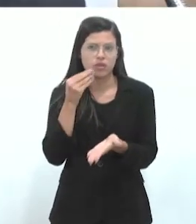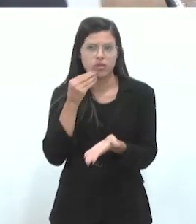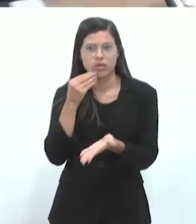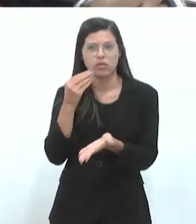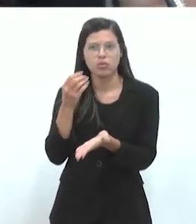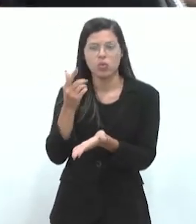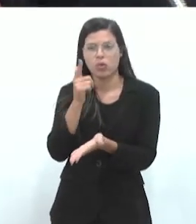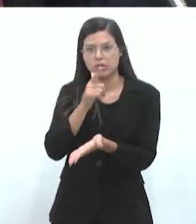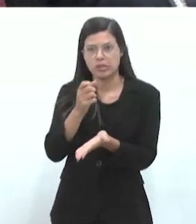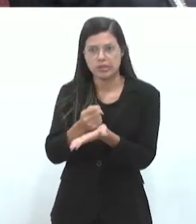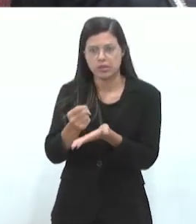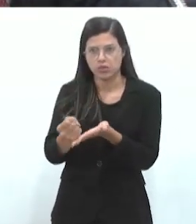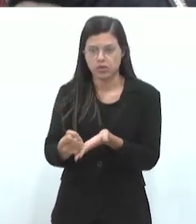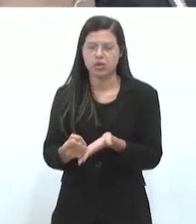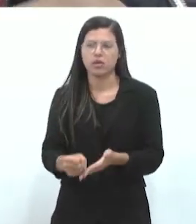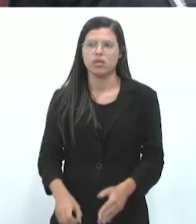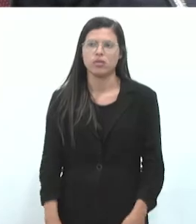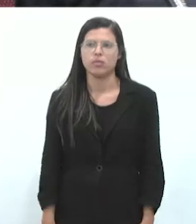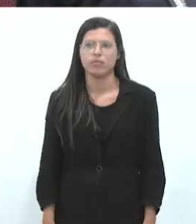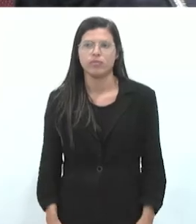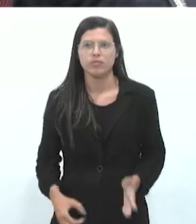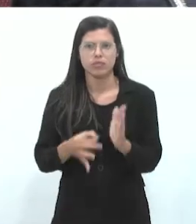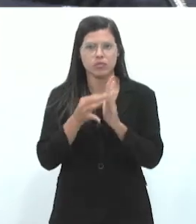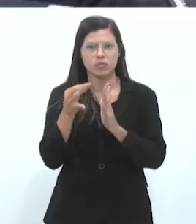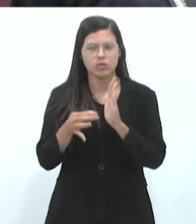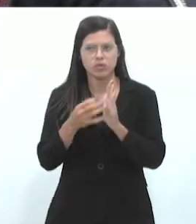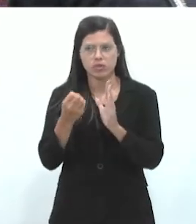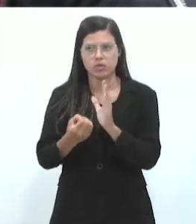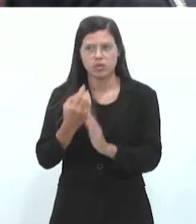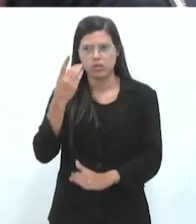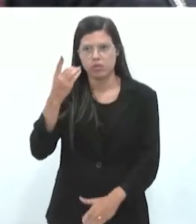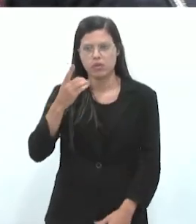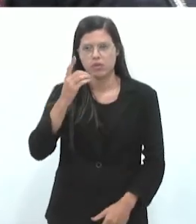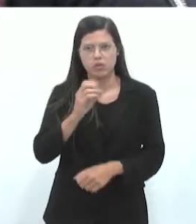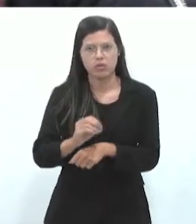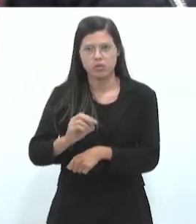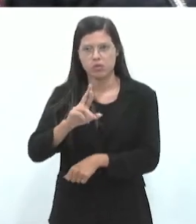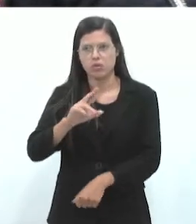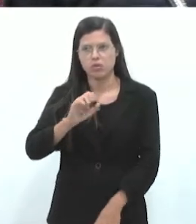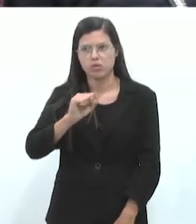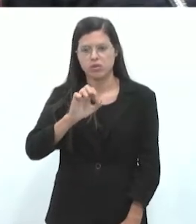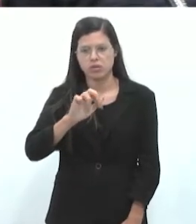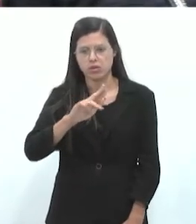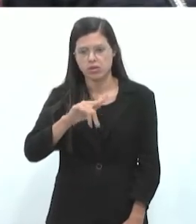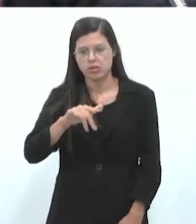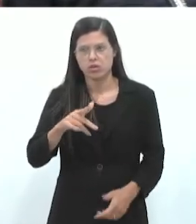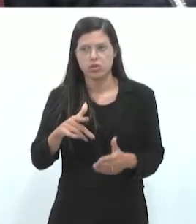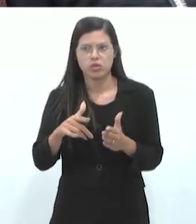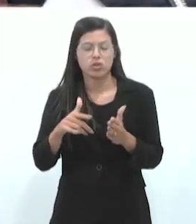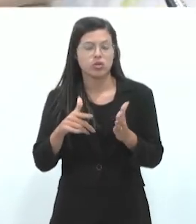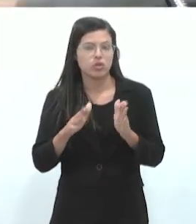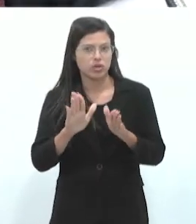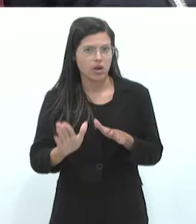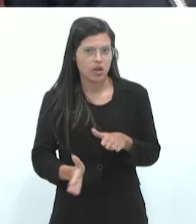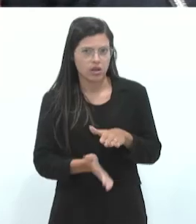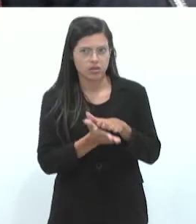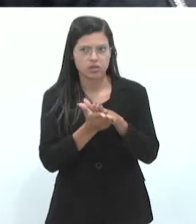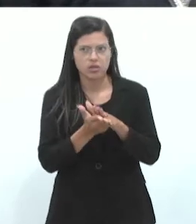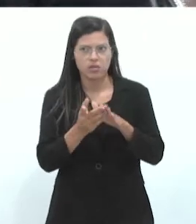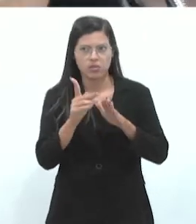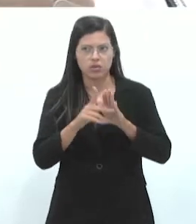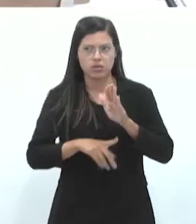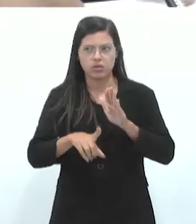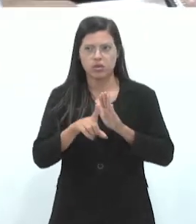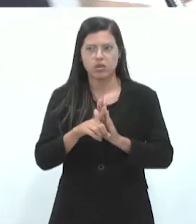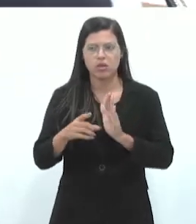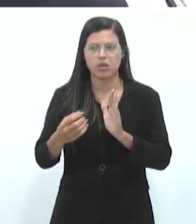emprego. O parecer de autoria do deputado Dr. Serginho é pela anexação ao projeto de lei 1557-19, projeto de lei de autoria do